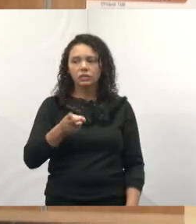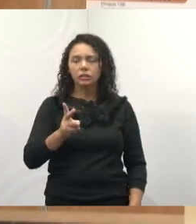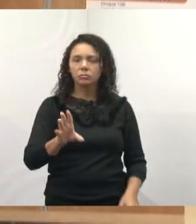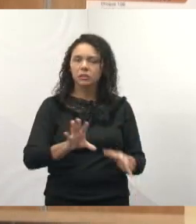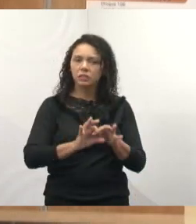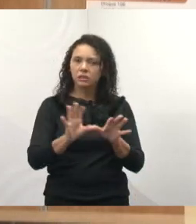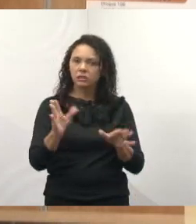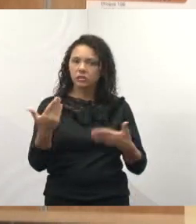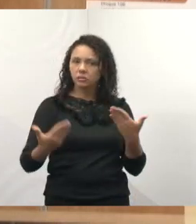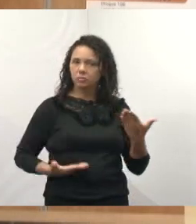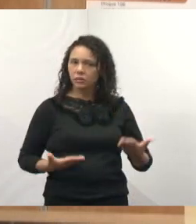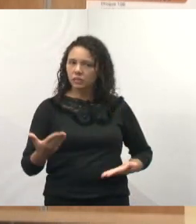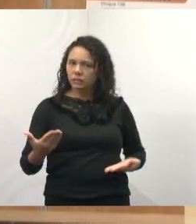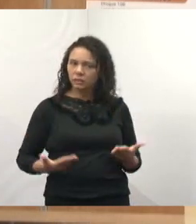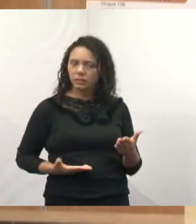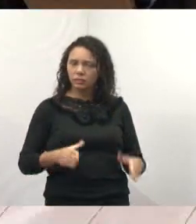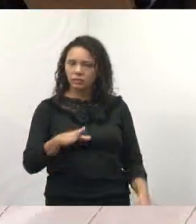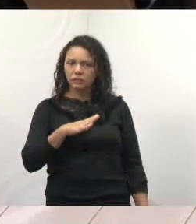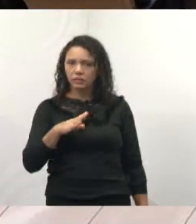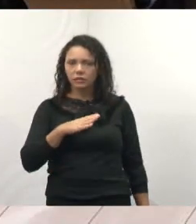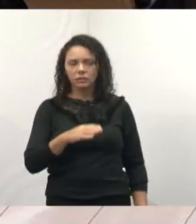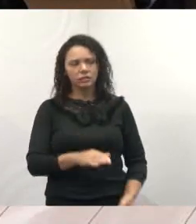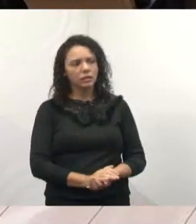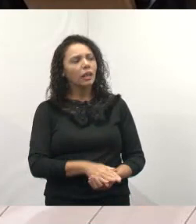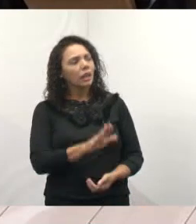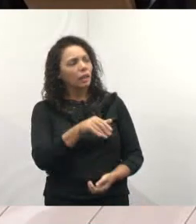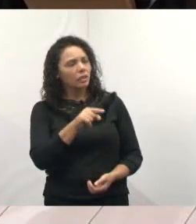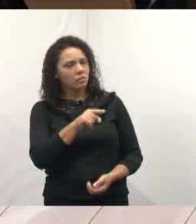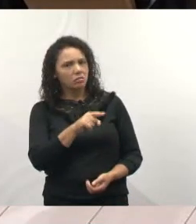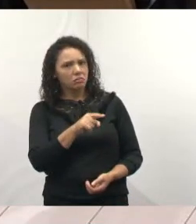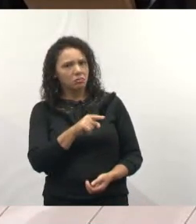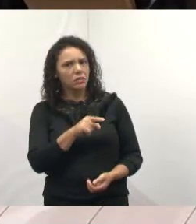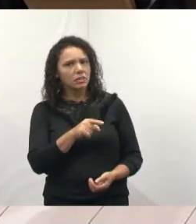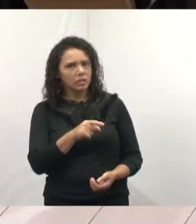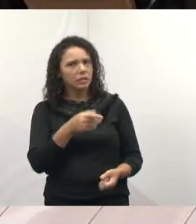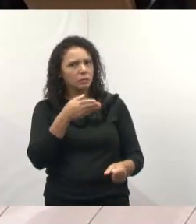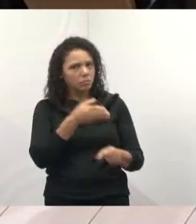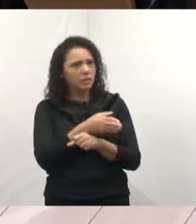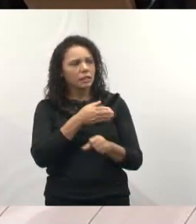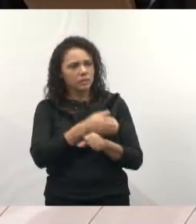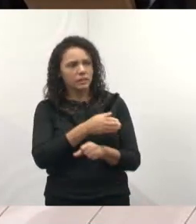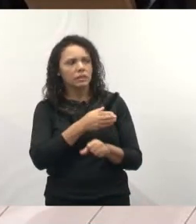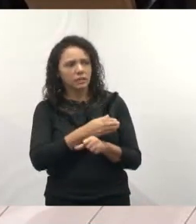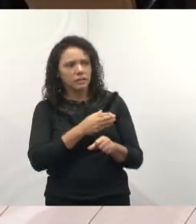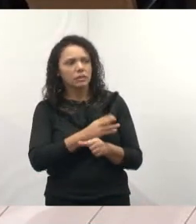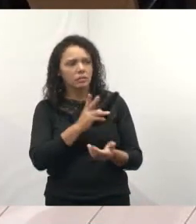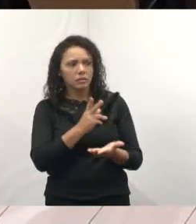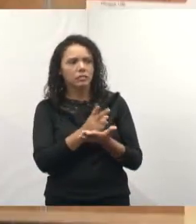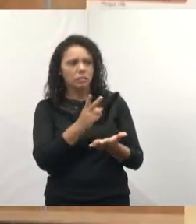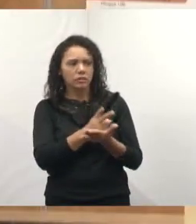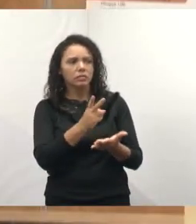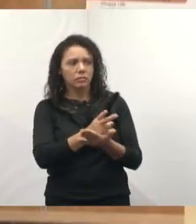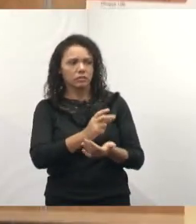Você não fez parte, você faz parte, você não saiu do PSDB. Ainda tá no faço, PSDB Valmir. ainda.